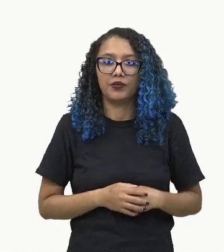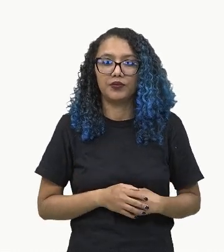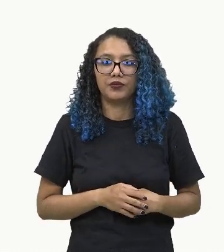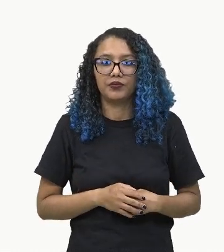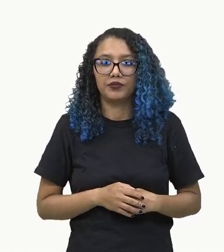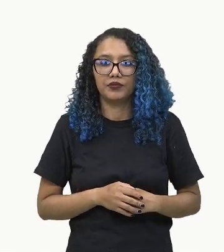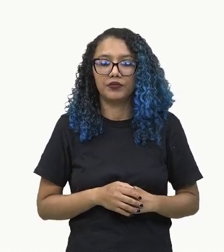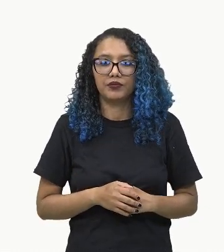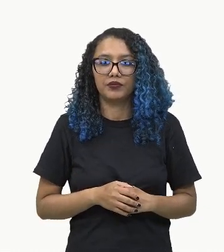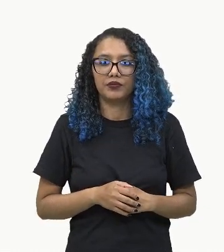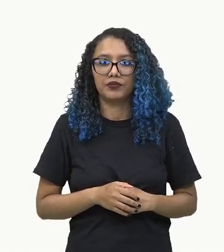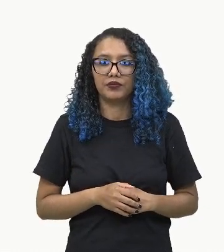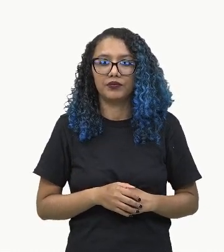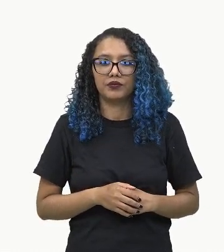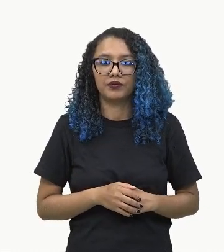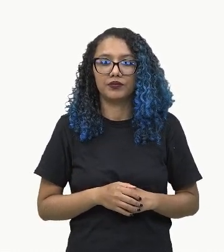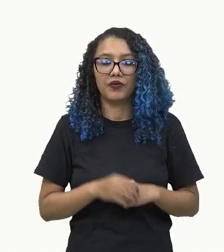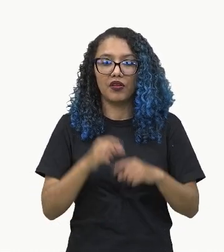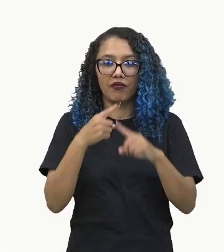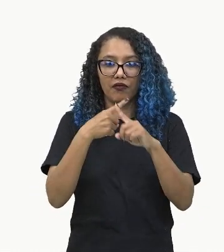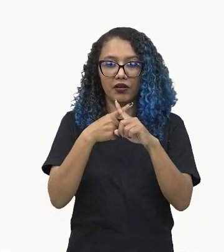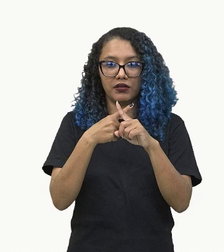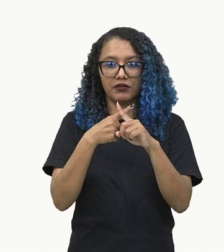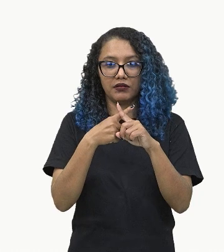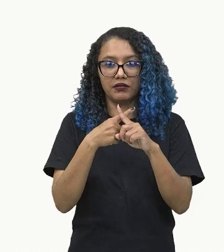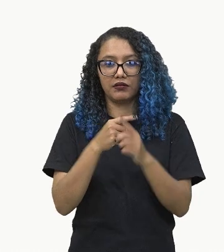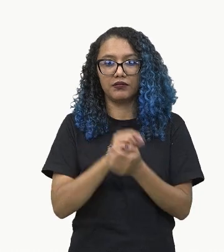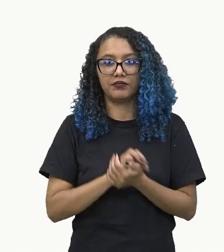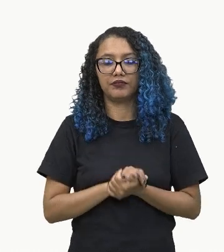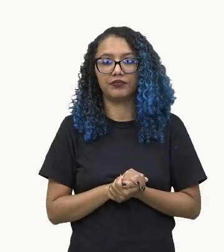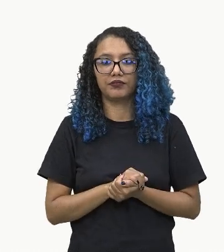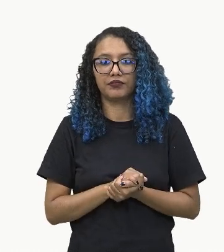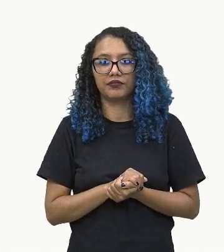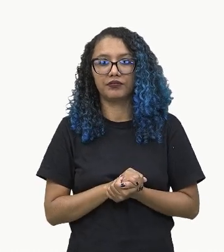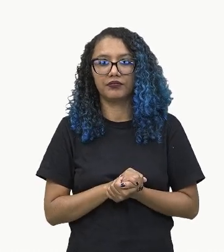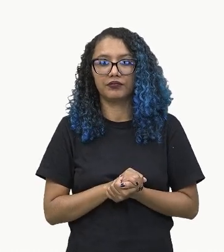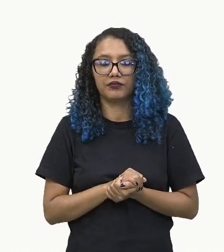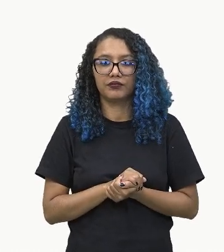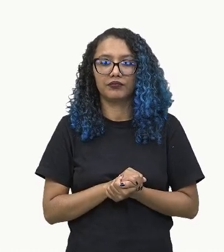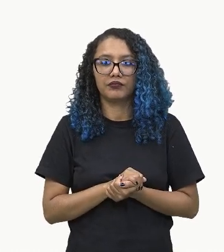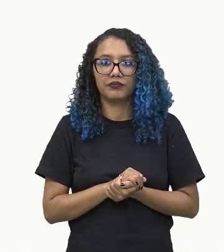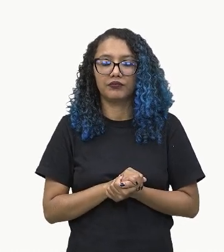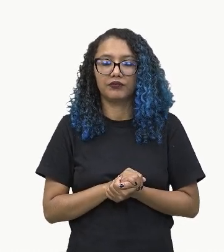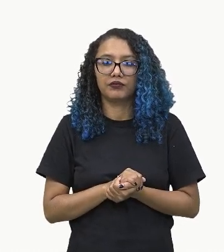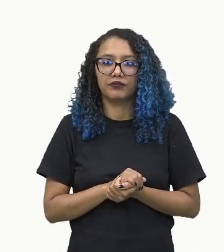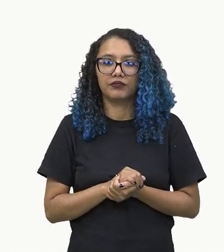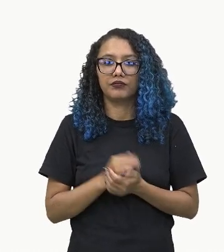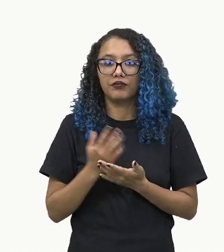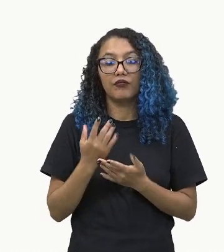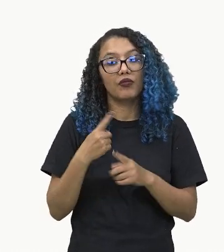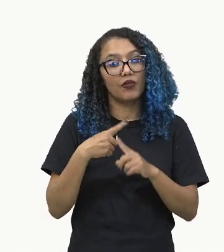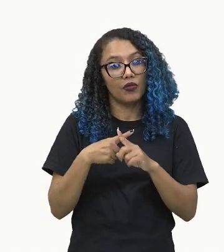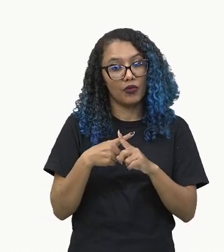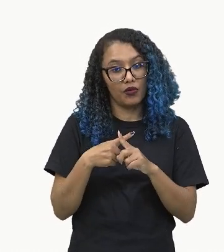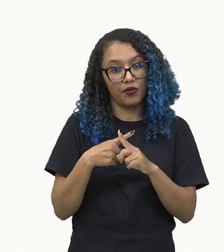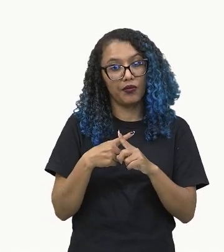tá? Vezes, ou seja, a nossa multiplicação, porque é o produto,